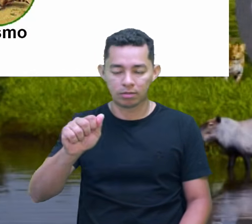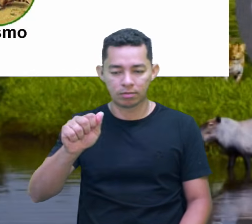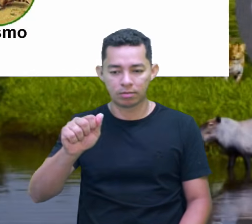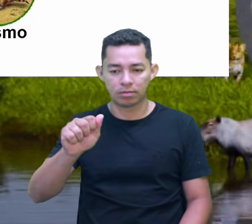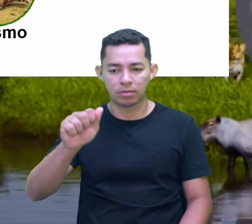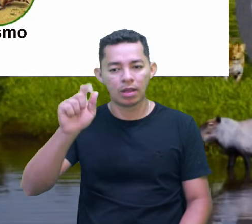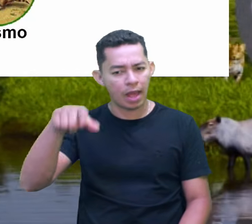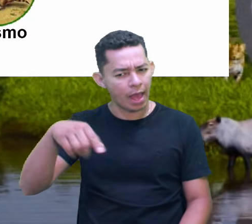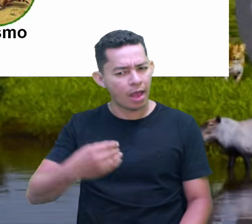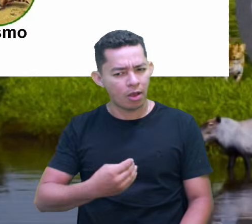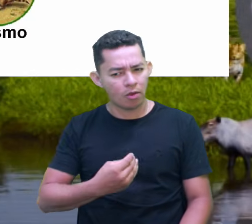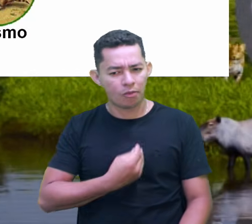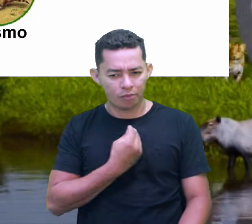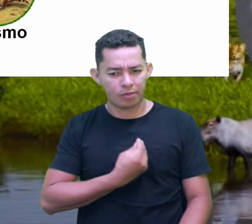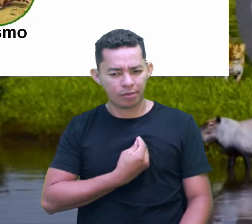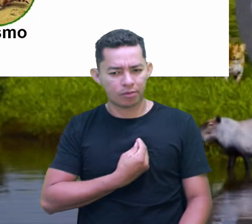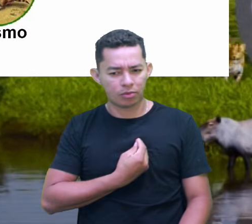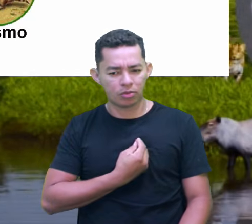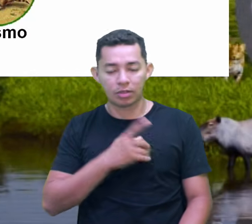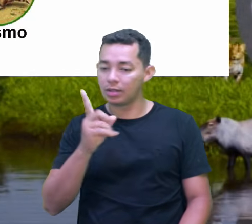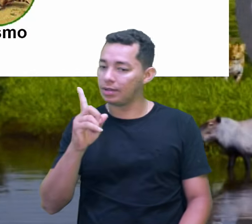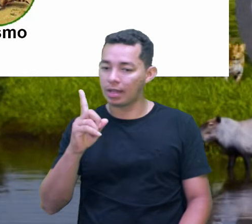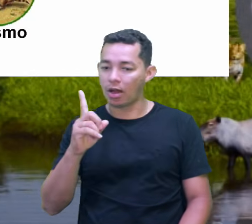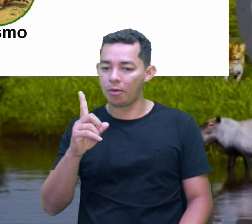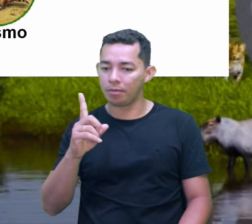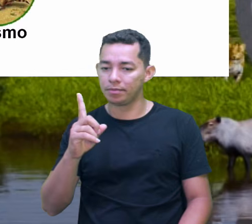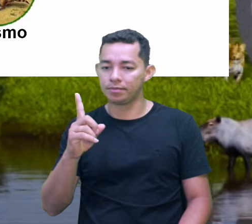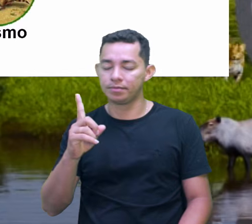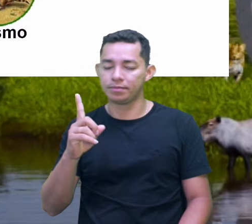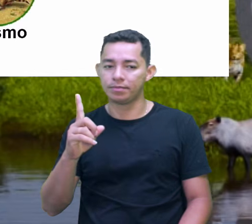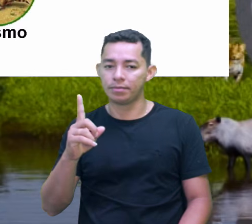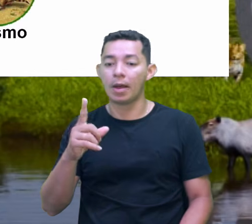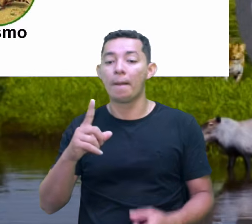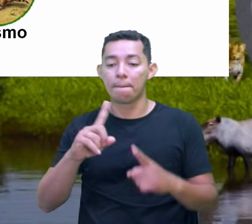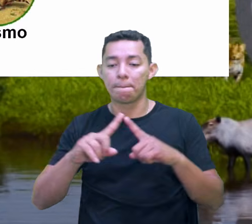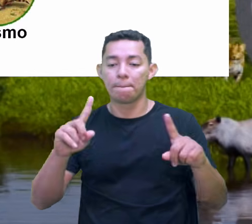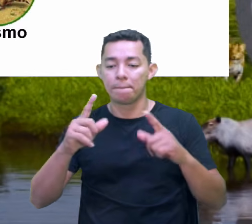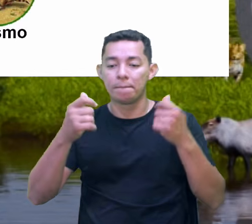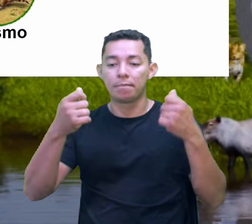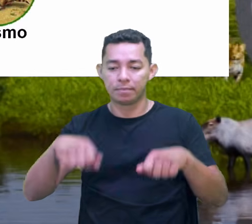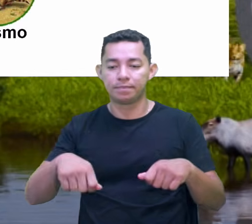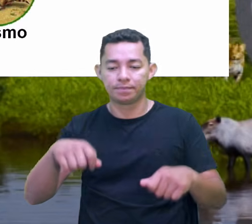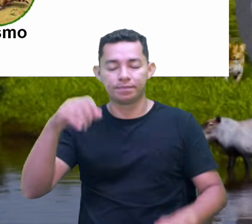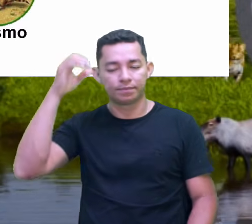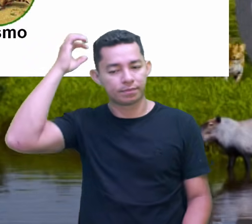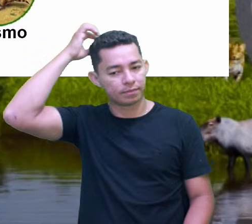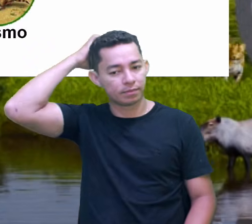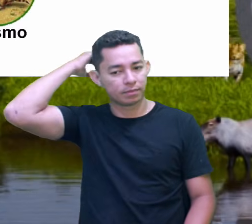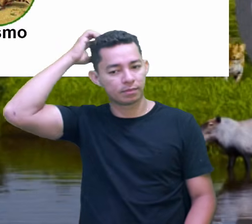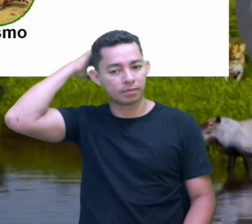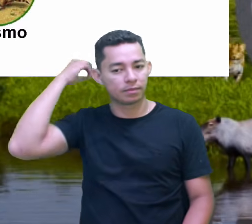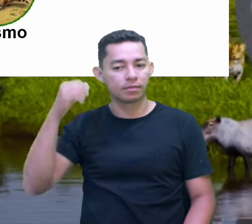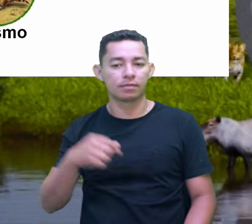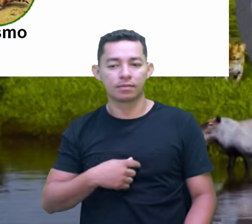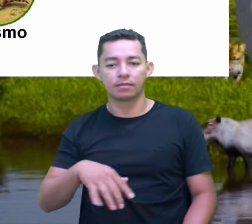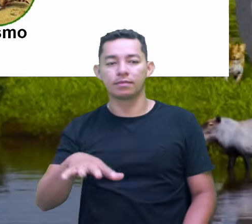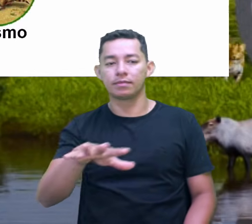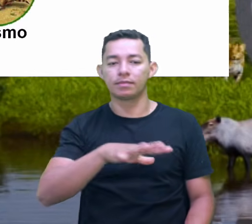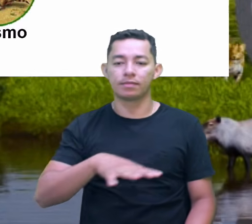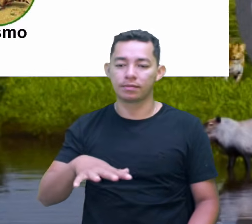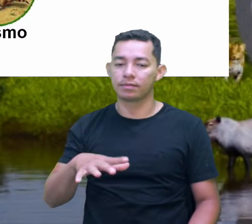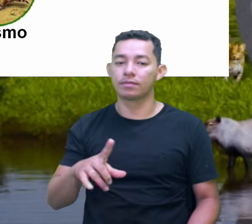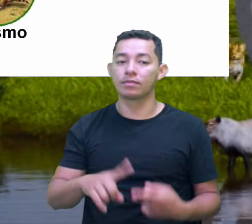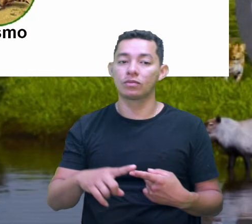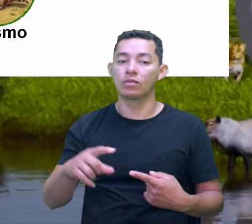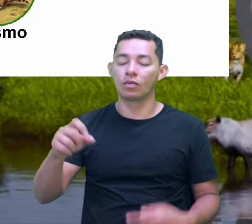vivo? Não. Mas eu preciso dele para eu sobreviver, né? Ele é um fator ambiental.